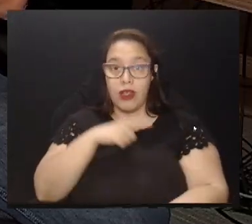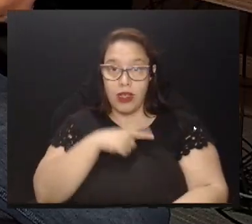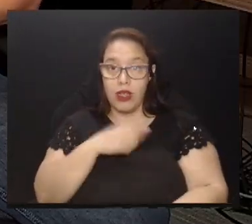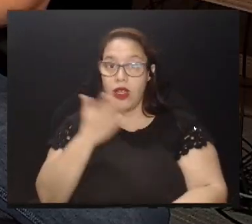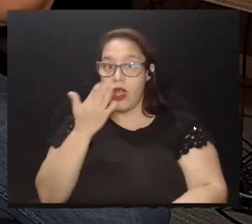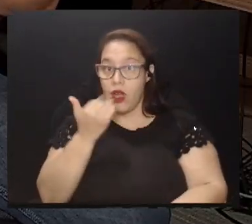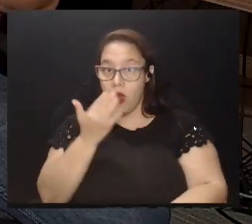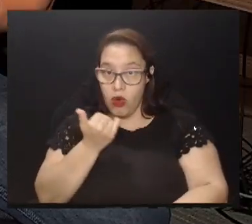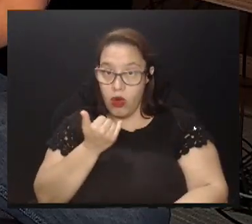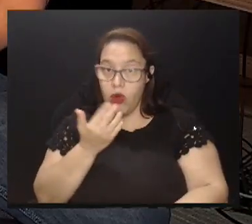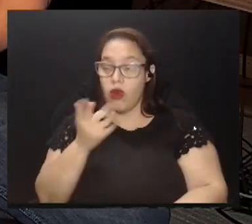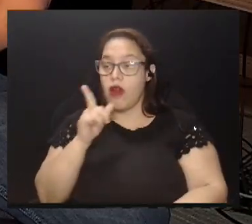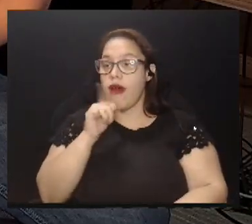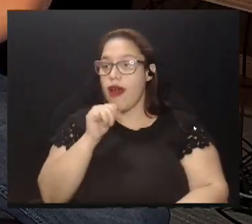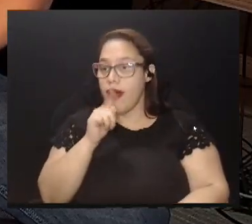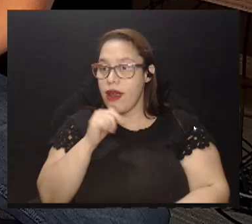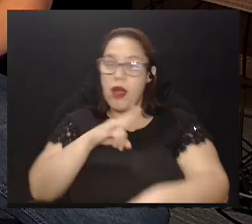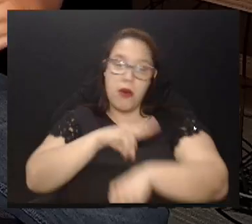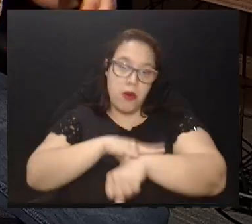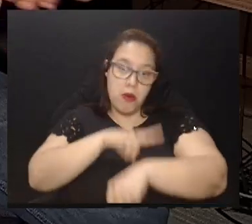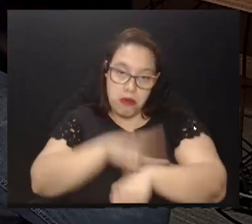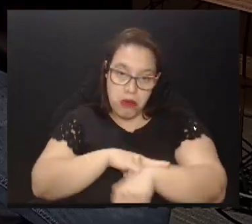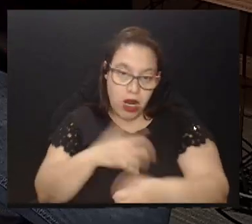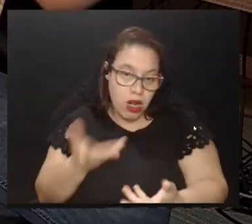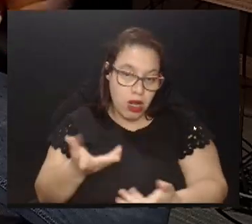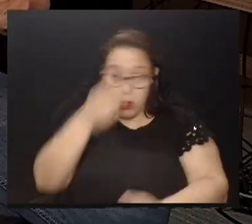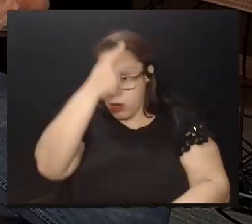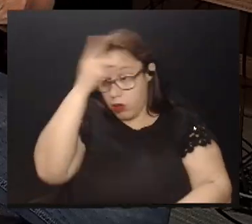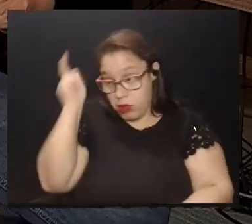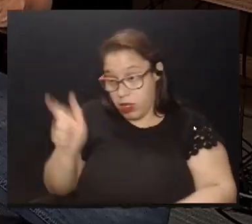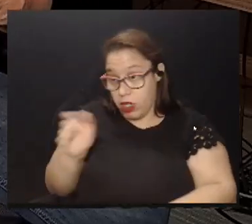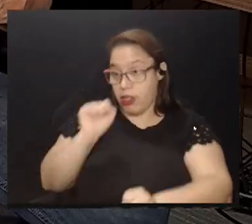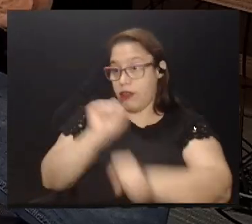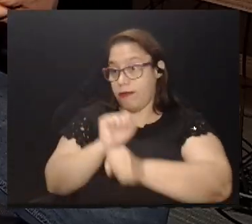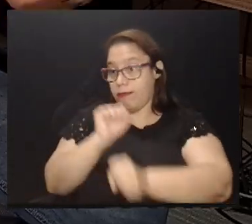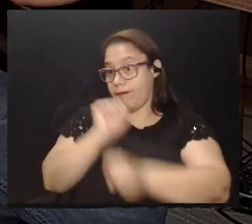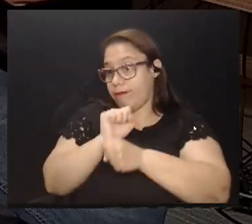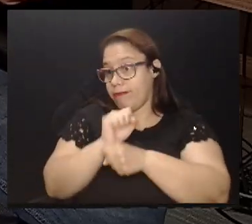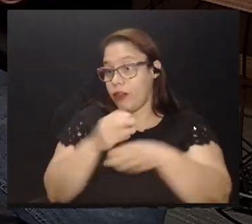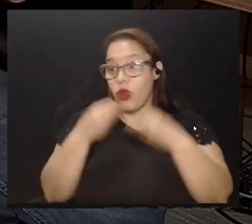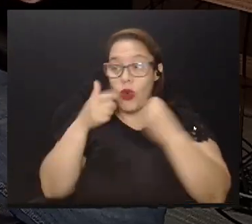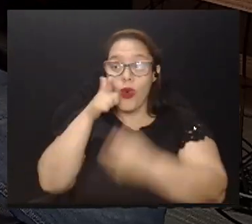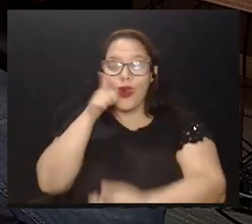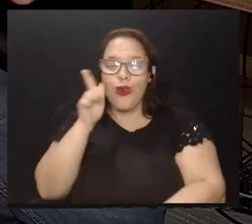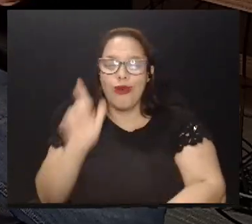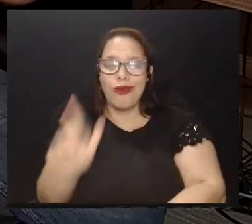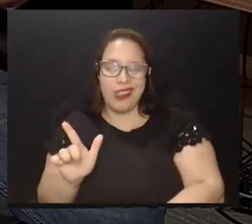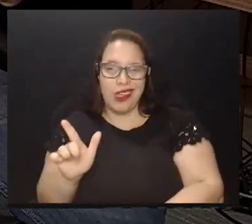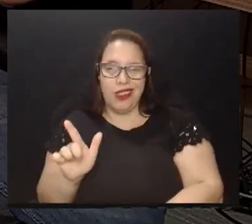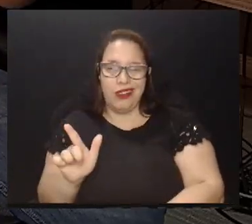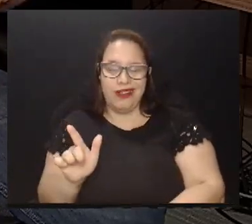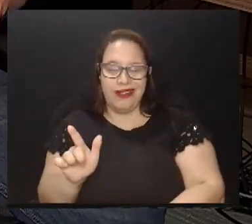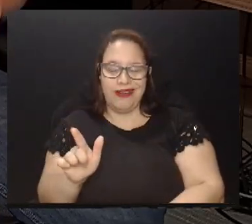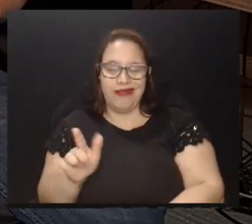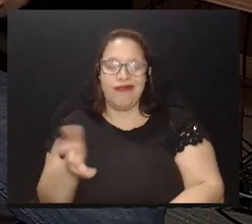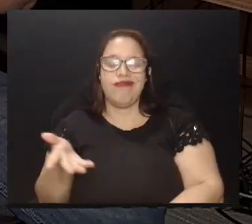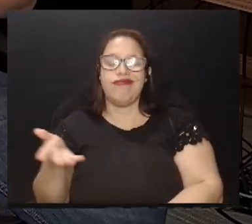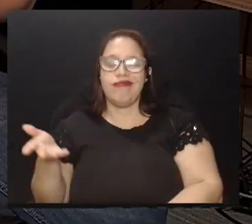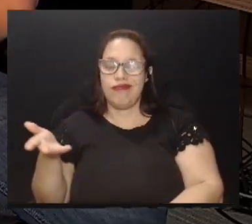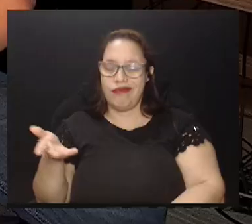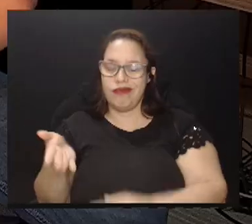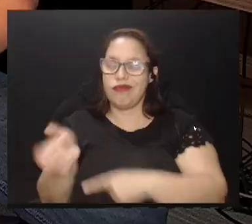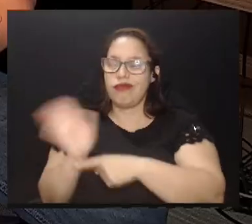água, banheiro, para essas pessoas estarem? Como você dá conta de tudo isso? E é um filme que é um curta, é um